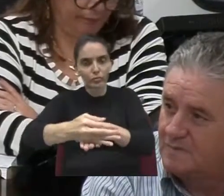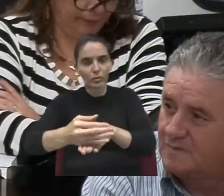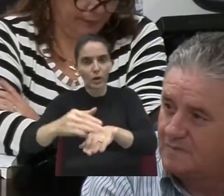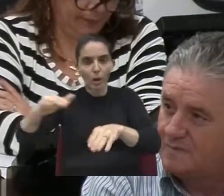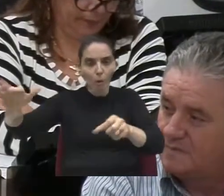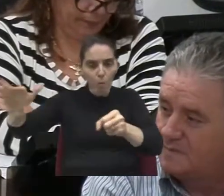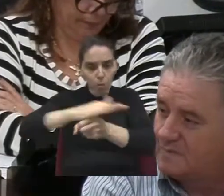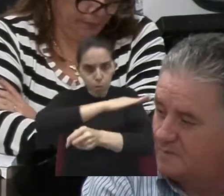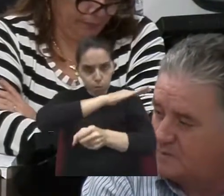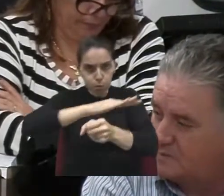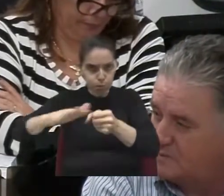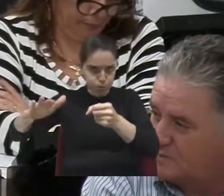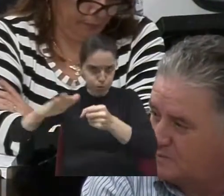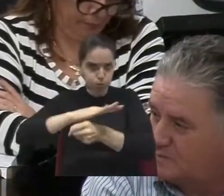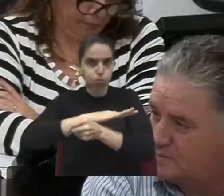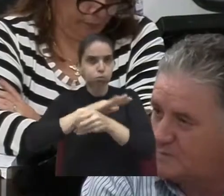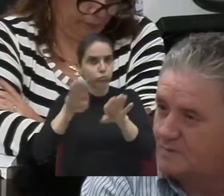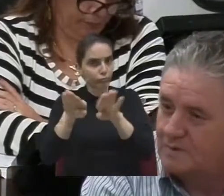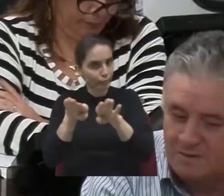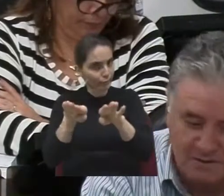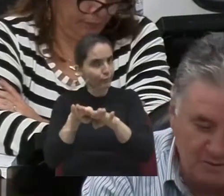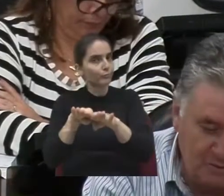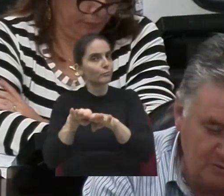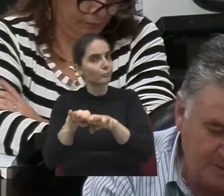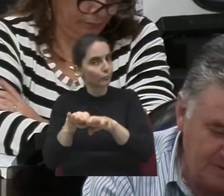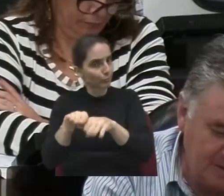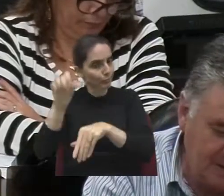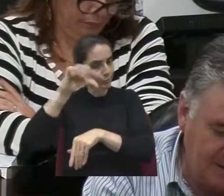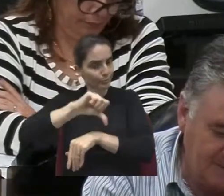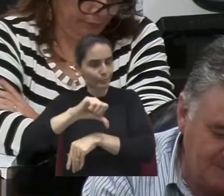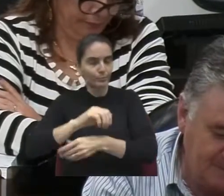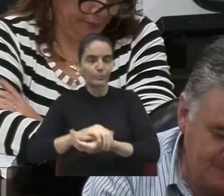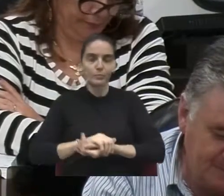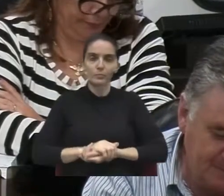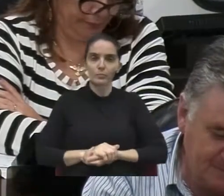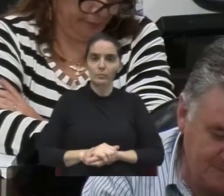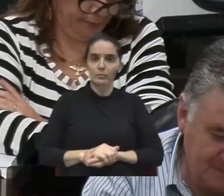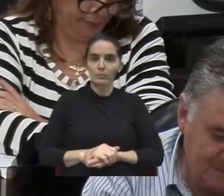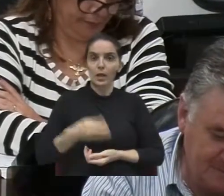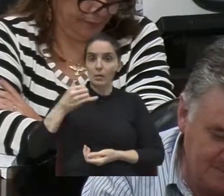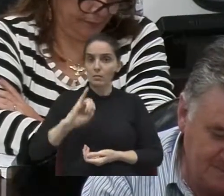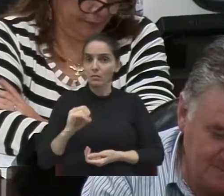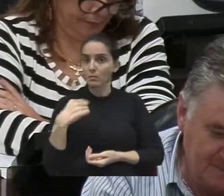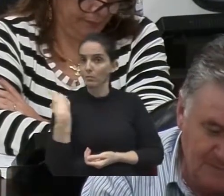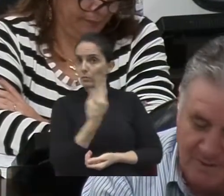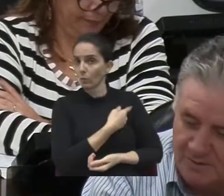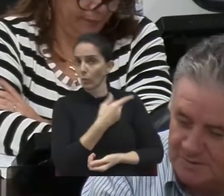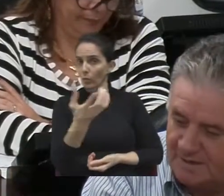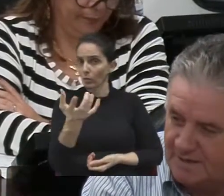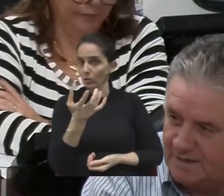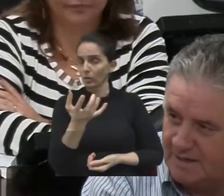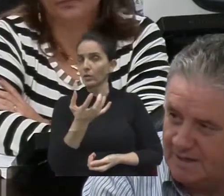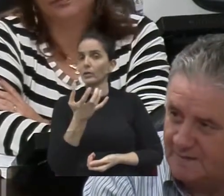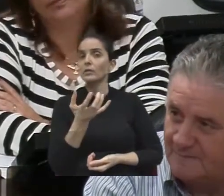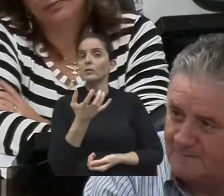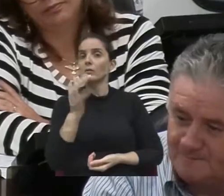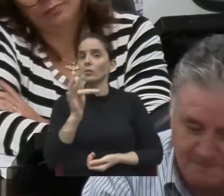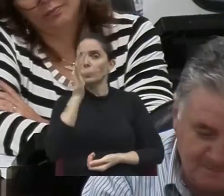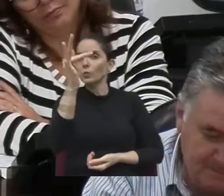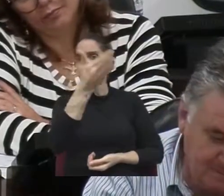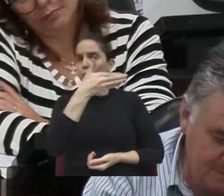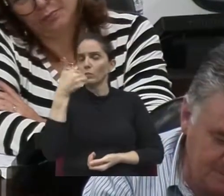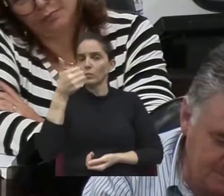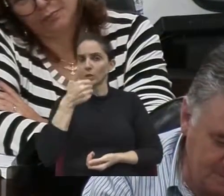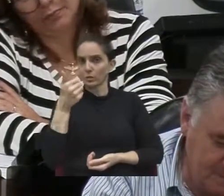também aí em maus lençóis. Né? Então, se nós queremos um futuro melhor, nós temos